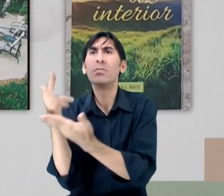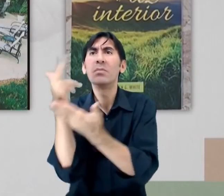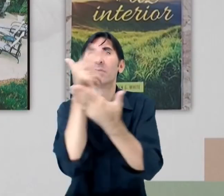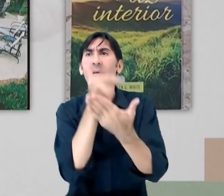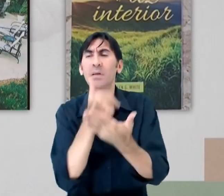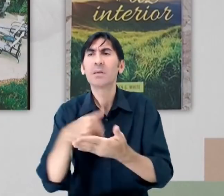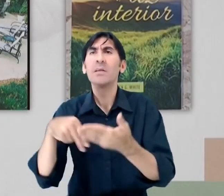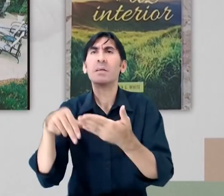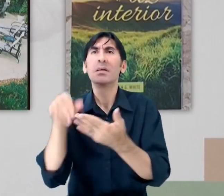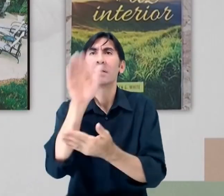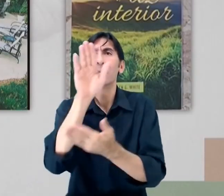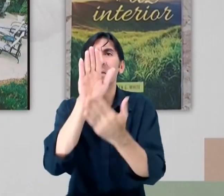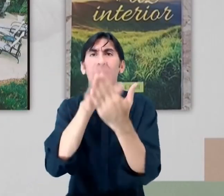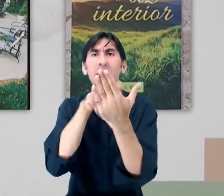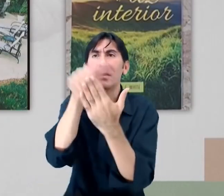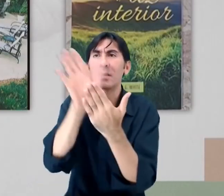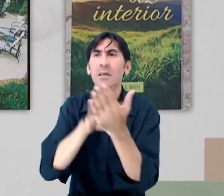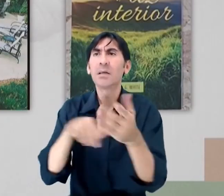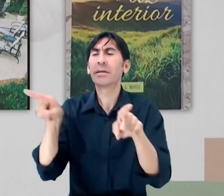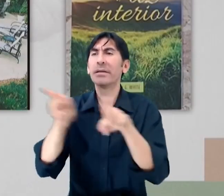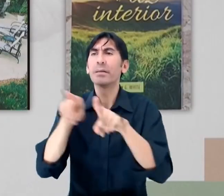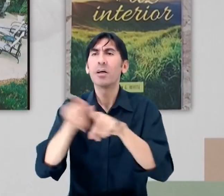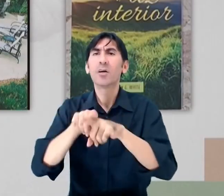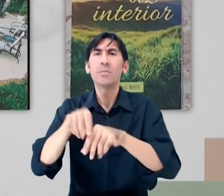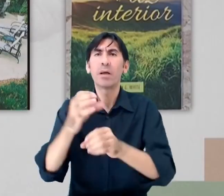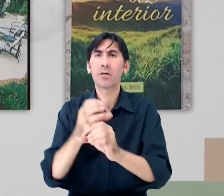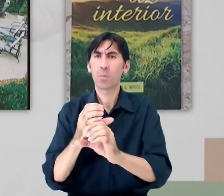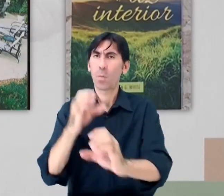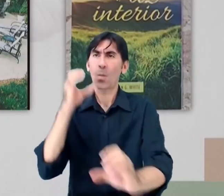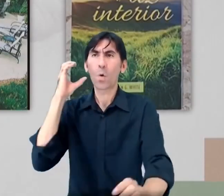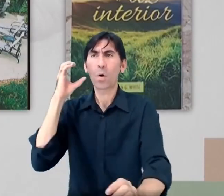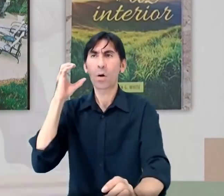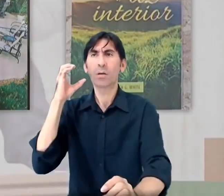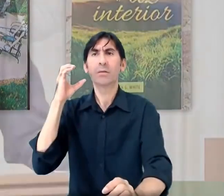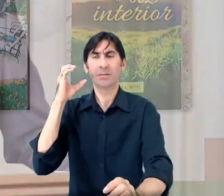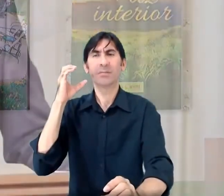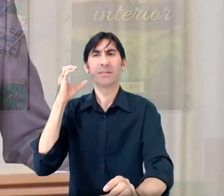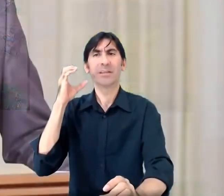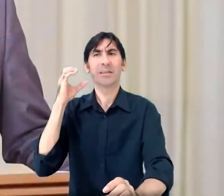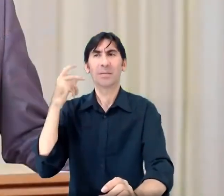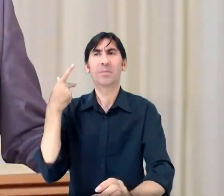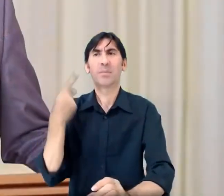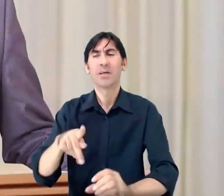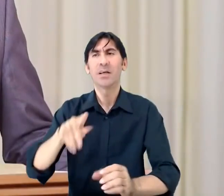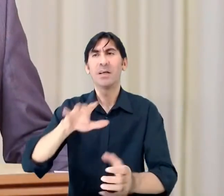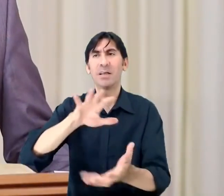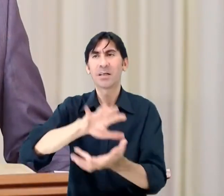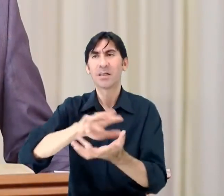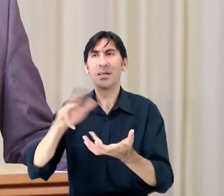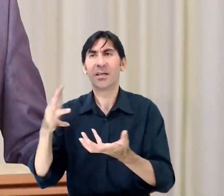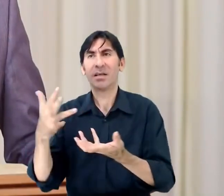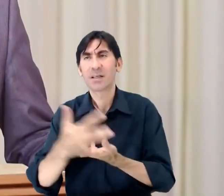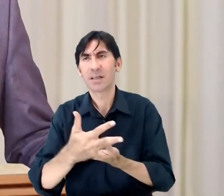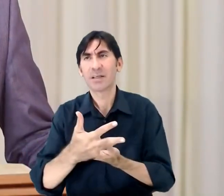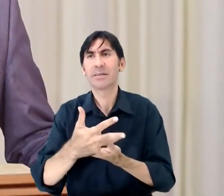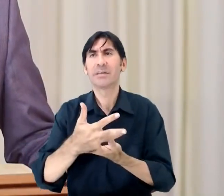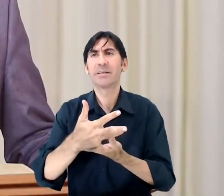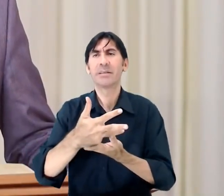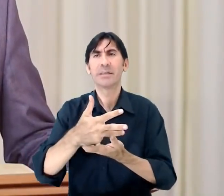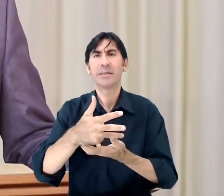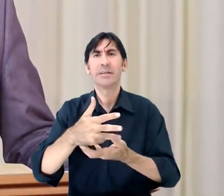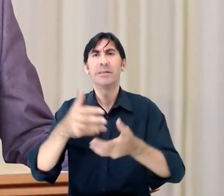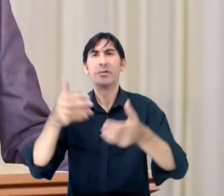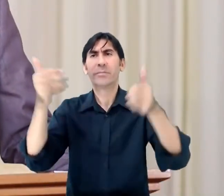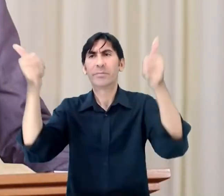ele faz grandes projetos para resorts, monumentos em entradas de cidades.